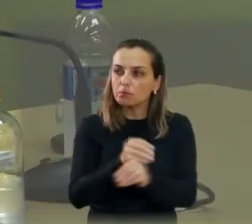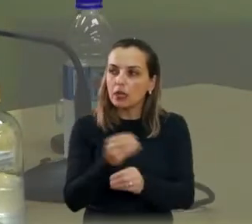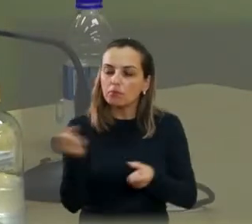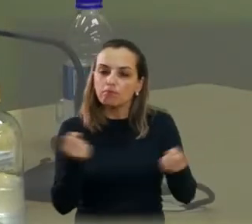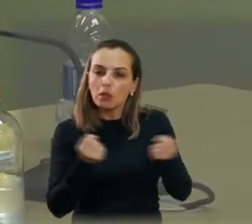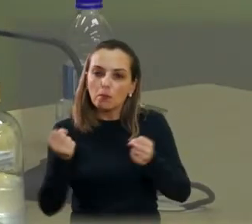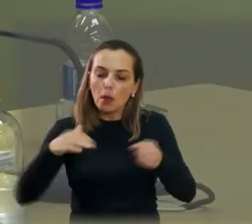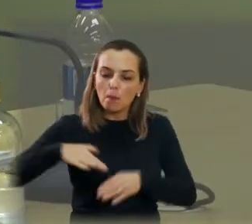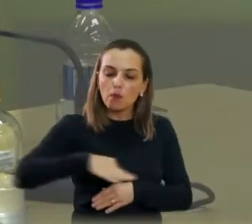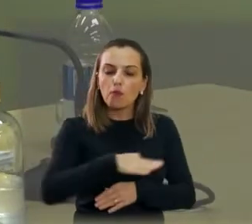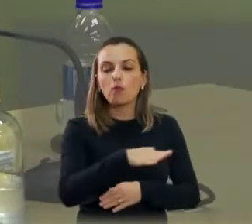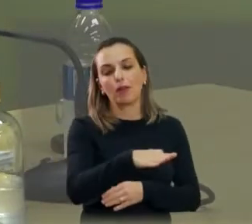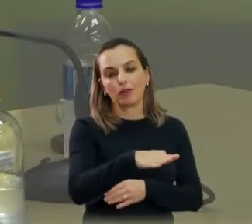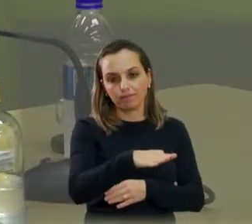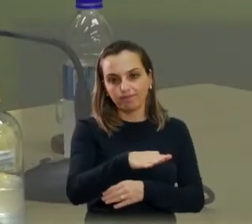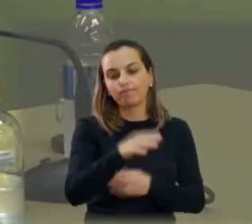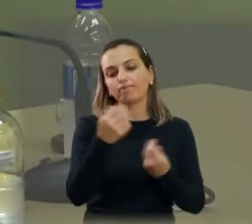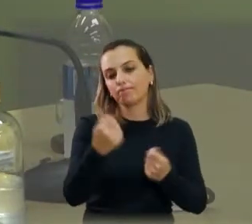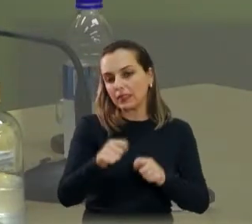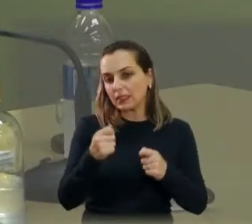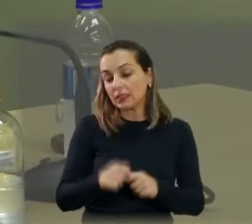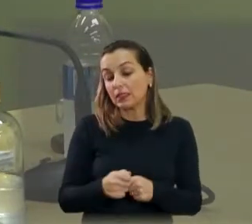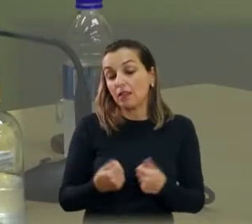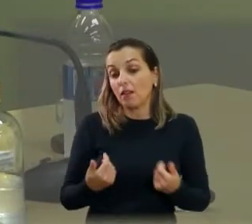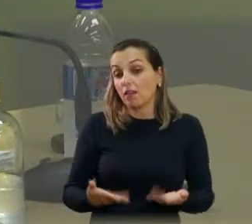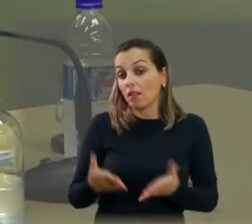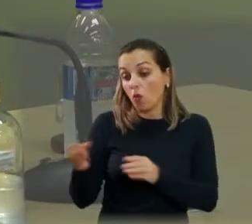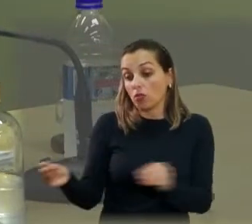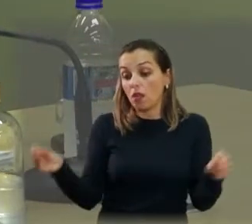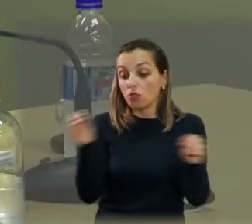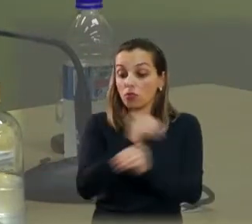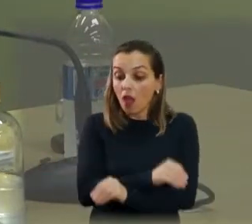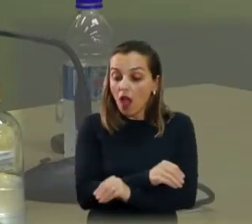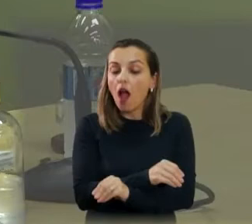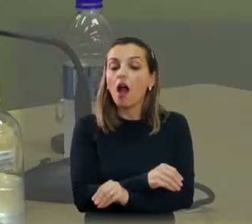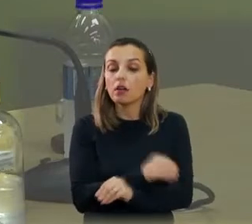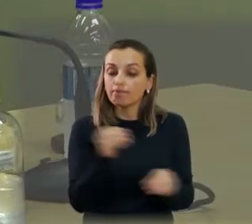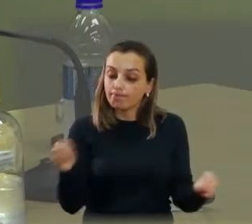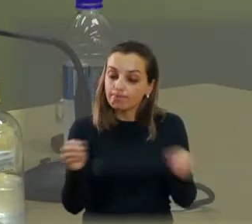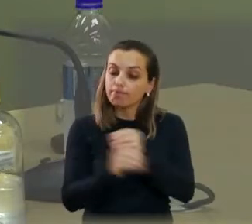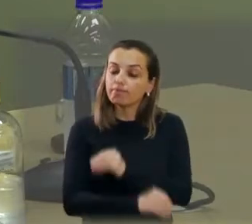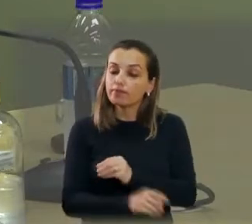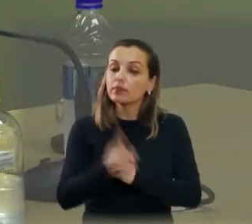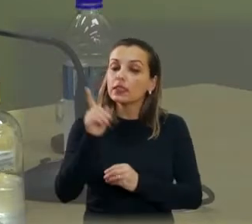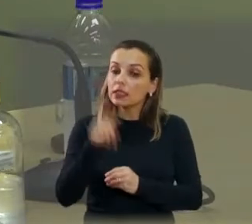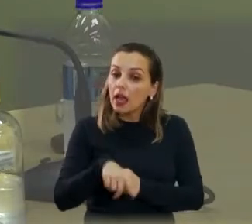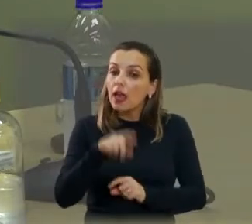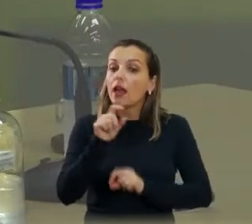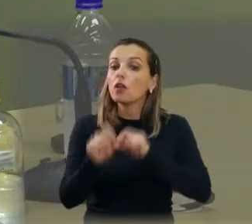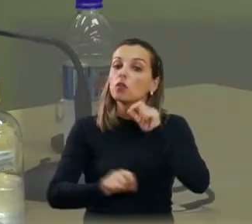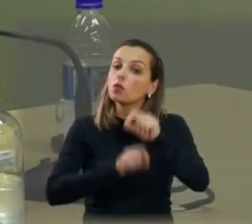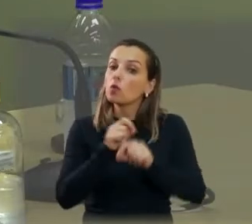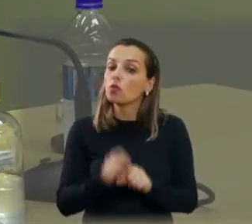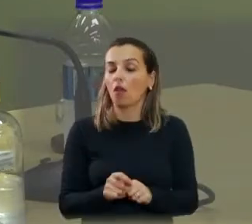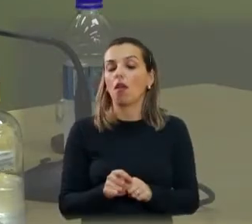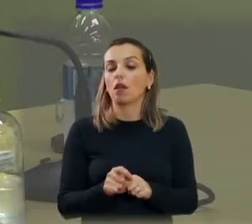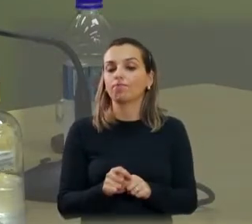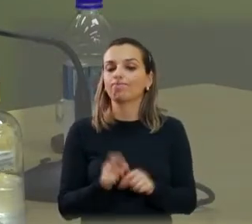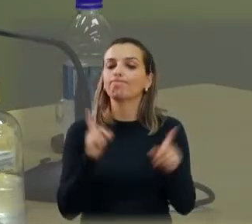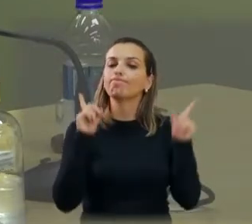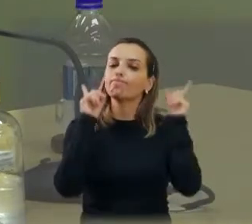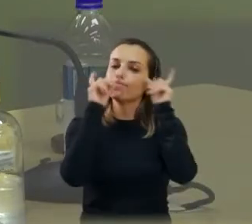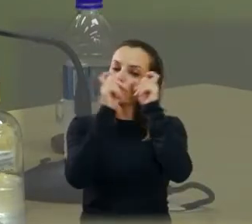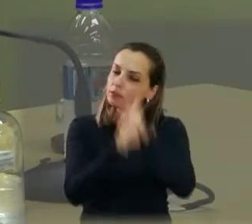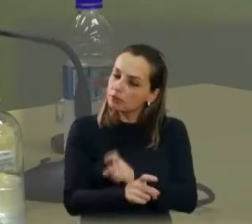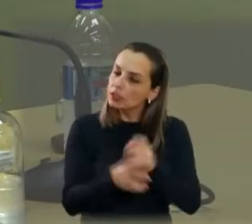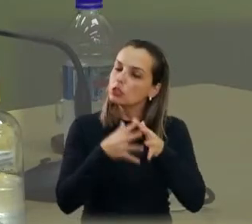fazendo transferência. Então, de repente, transferir pacientes de um serviço para outro, de um serviço menos complexo para um serviço